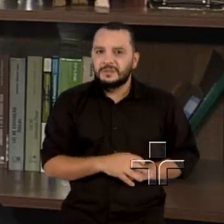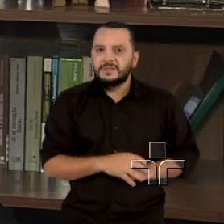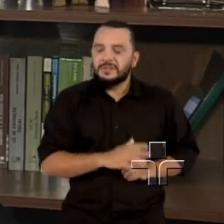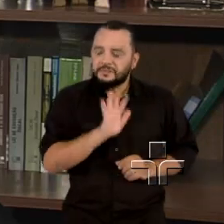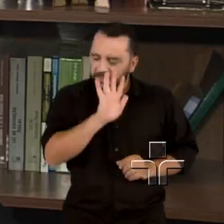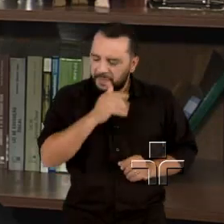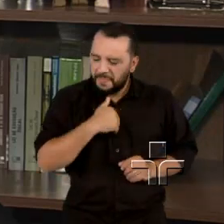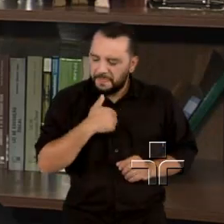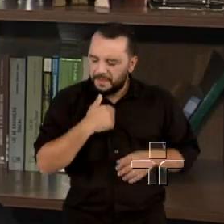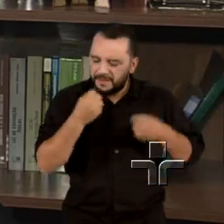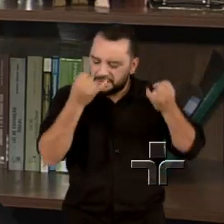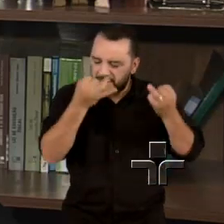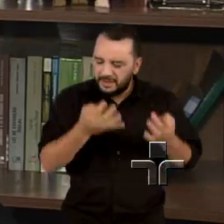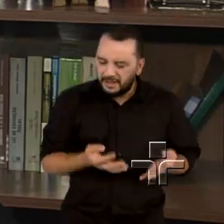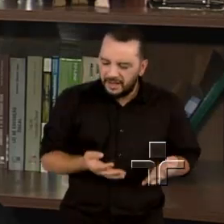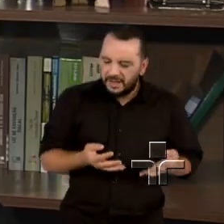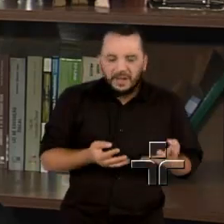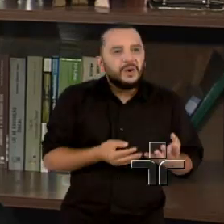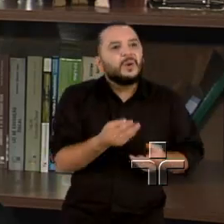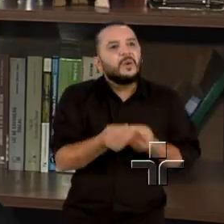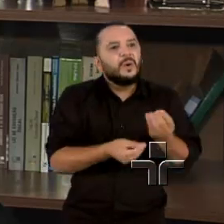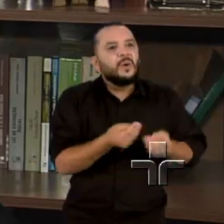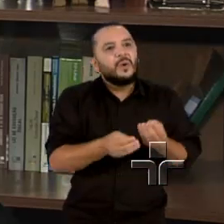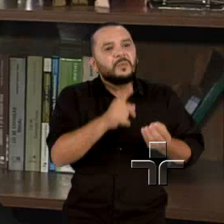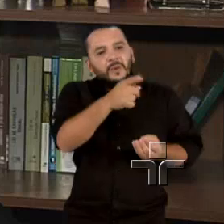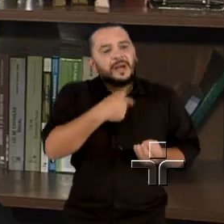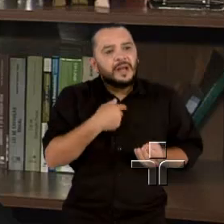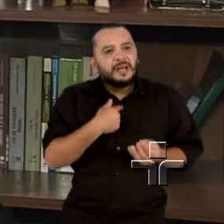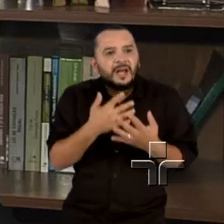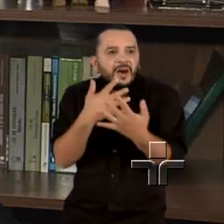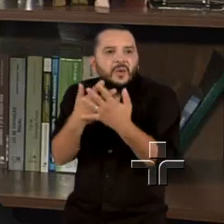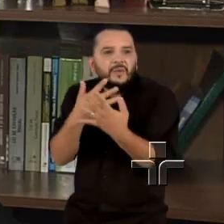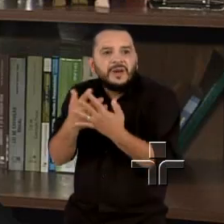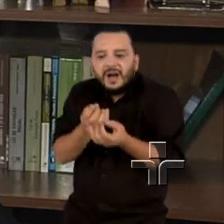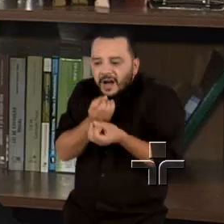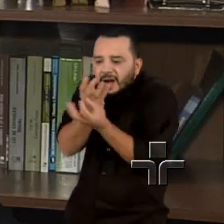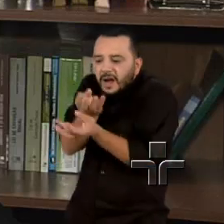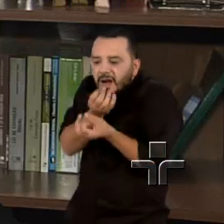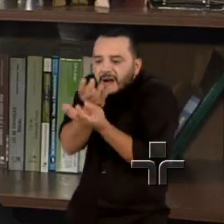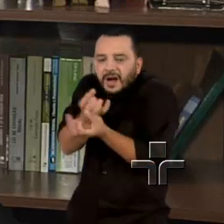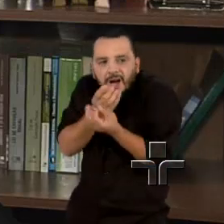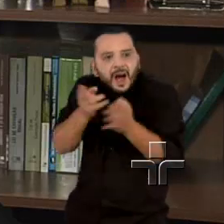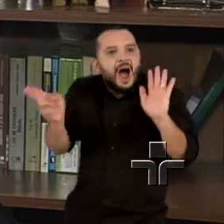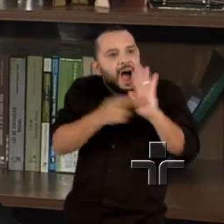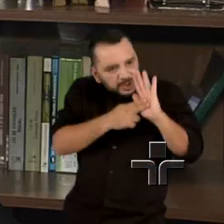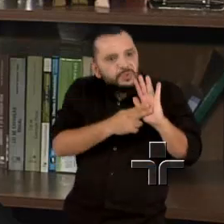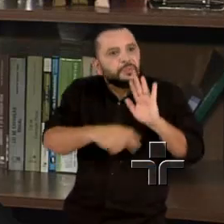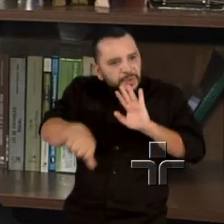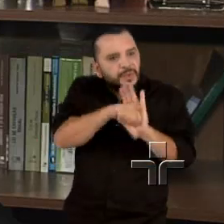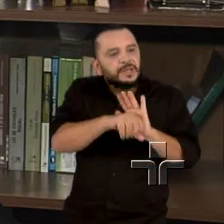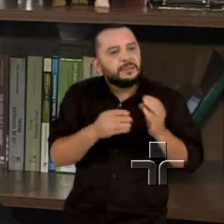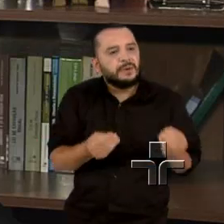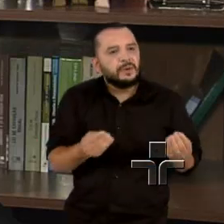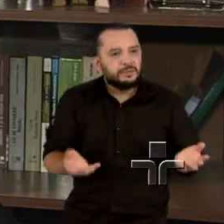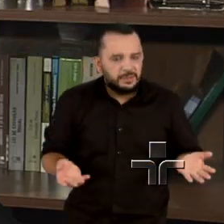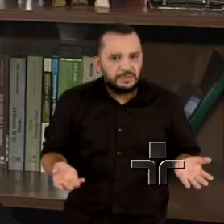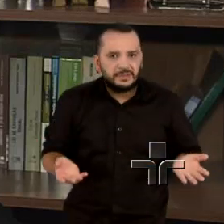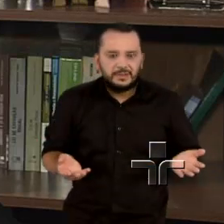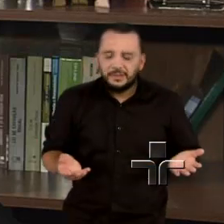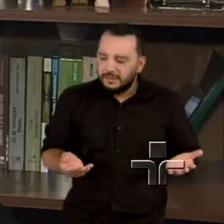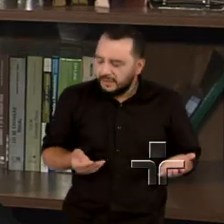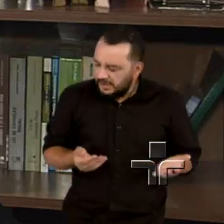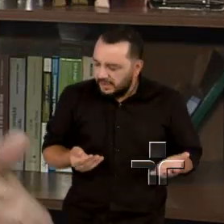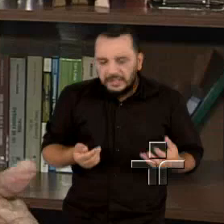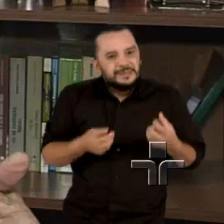explicar também, de outro modo, como é que eles tinham confessado a autoria do crime. Então, a única explicação